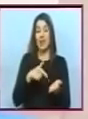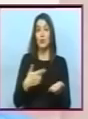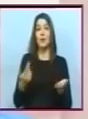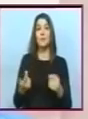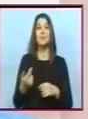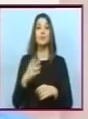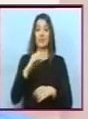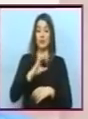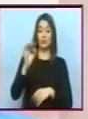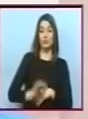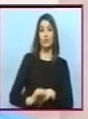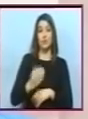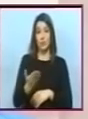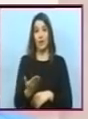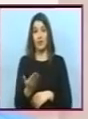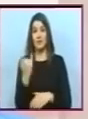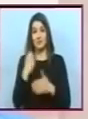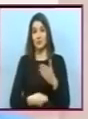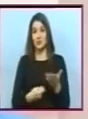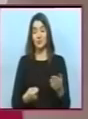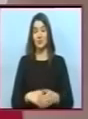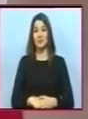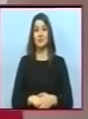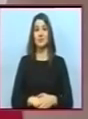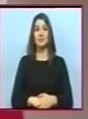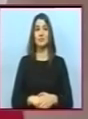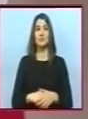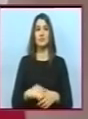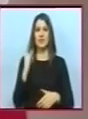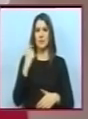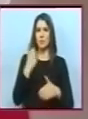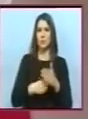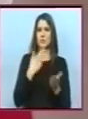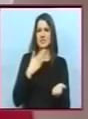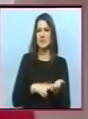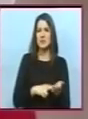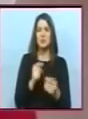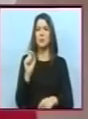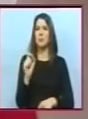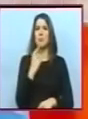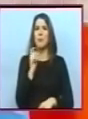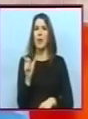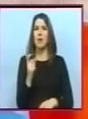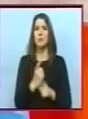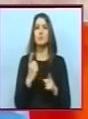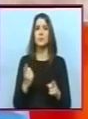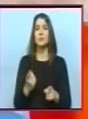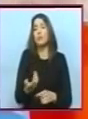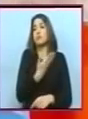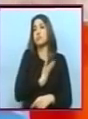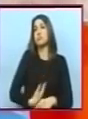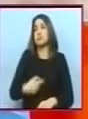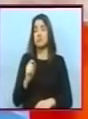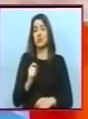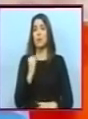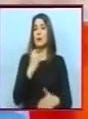que neste momento é tributado esta sucessão. Tem o nome de imposto de selo por alguma razão? Não, passou a estar incluído. Antigamente estava no imposto sucessório, o imposto